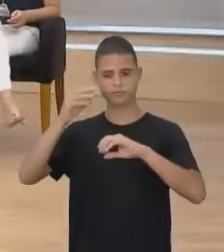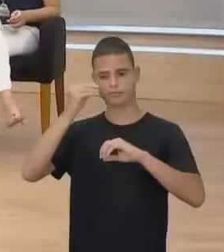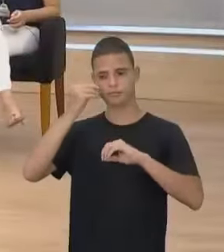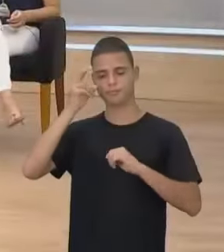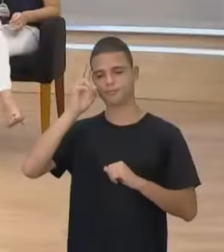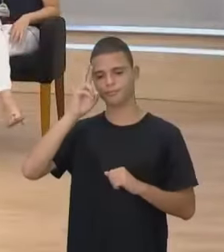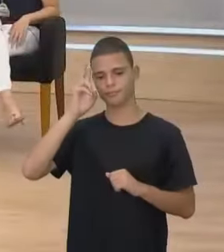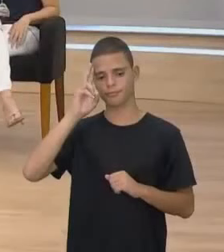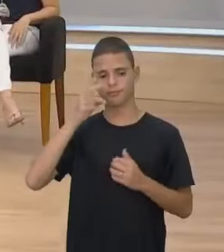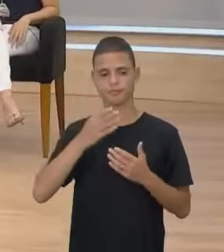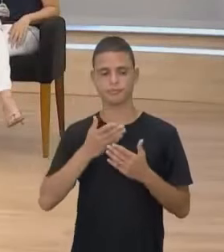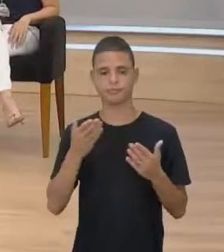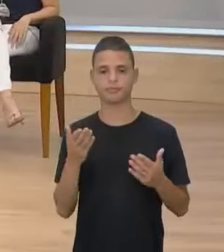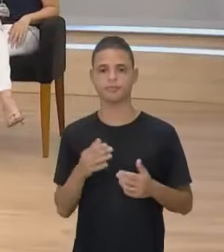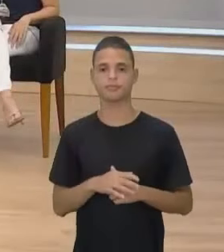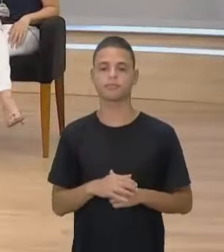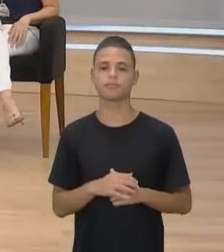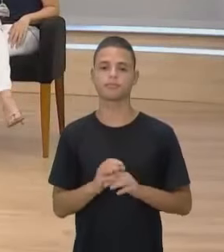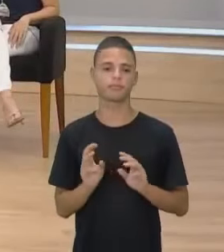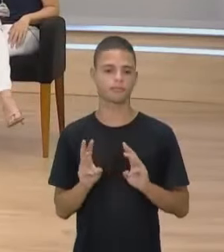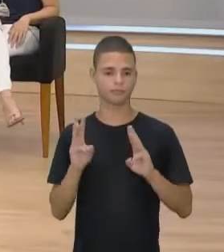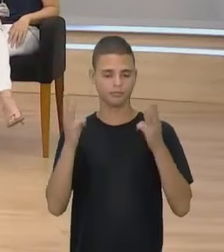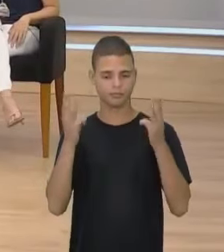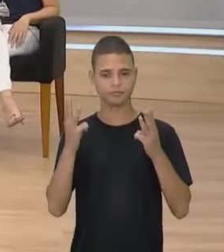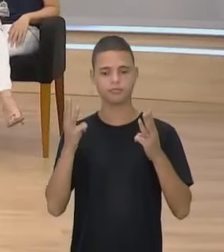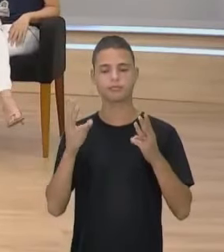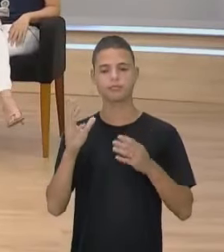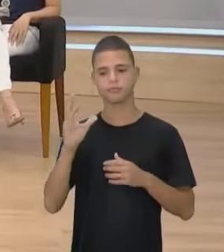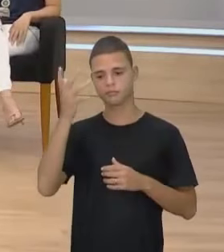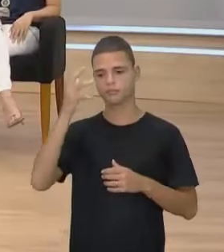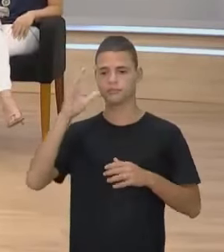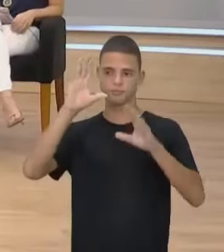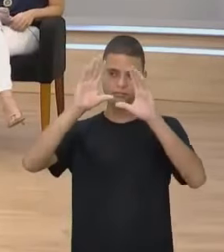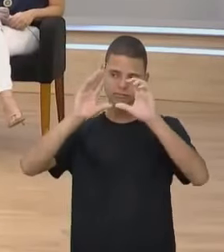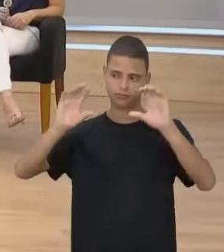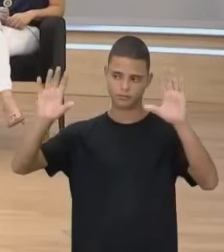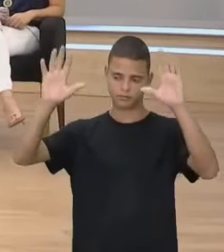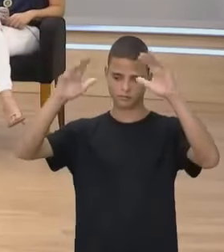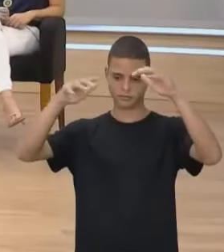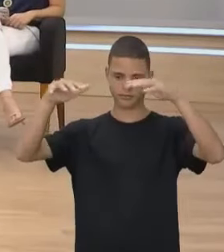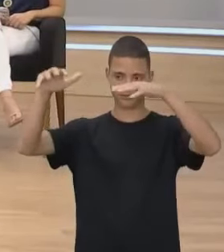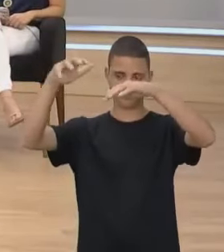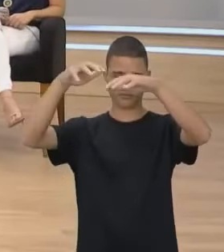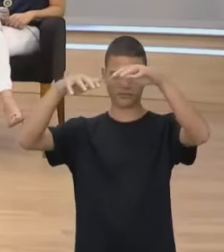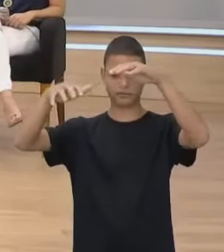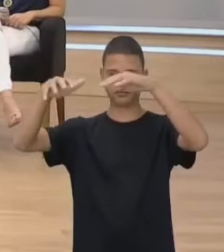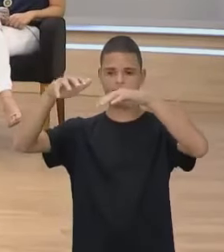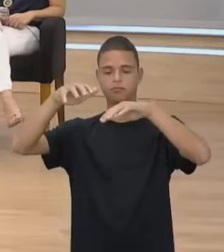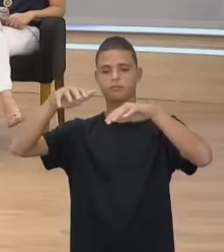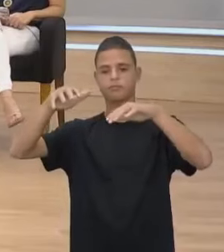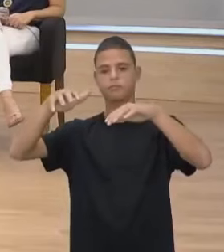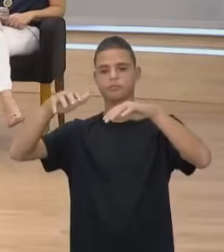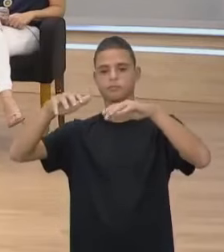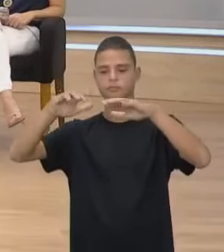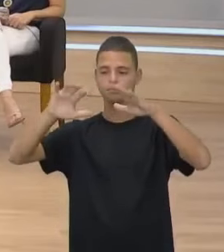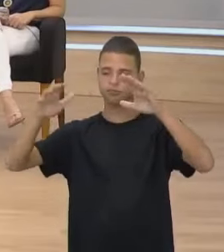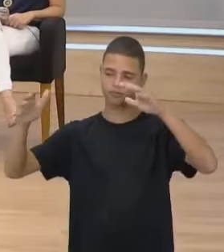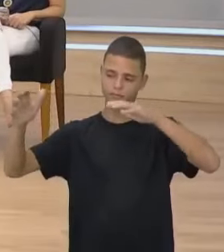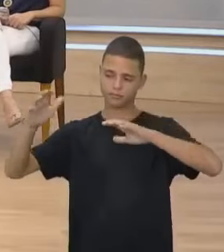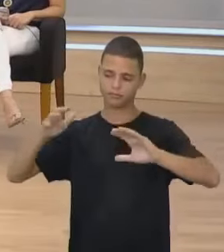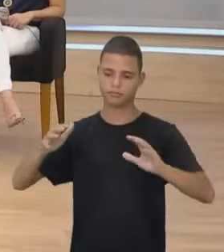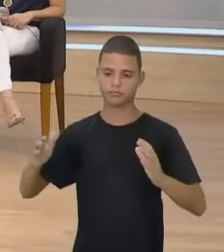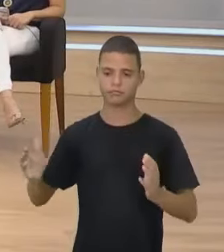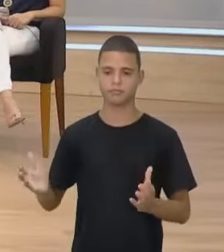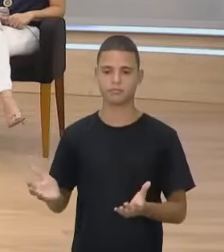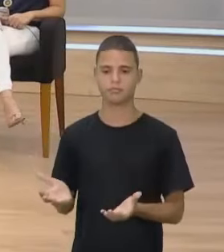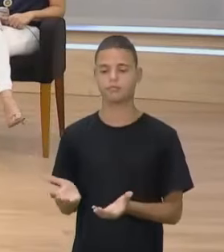com vocês, né, o evento meteorológico ocorre na atmosfera, né? Ele ocorre num tempo